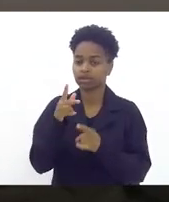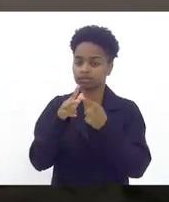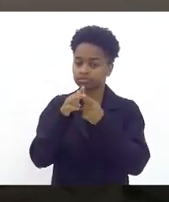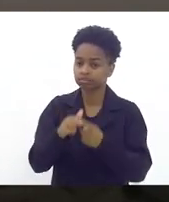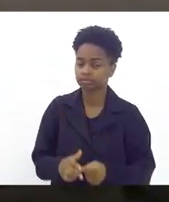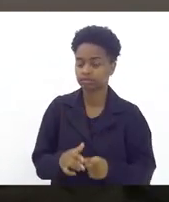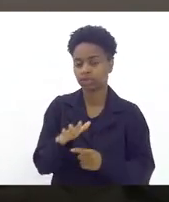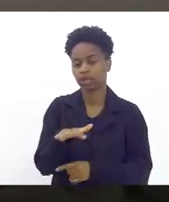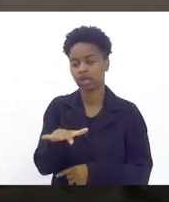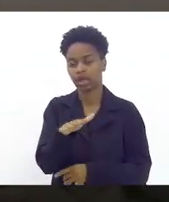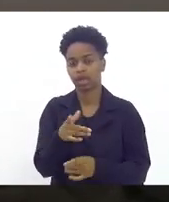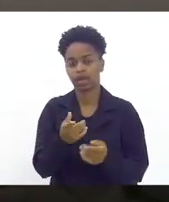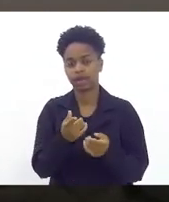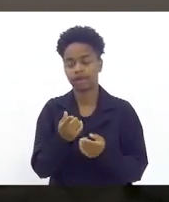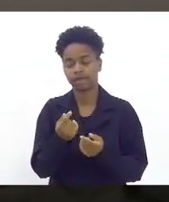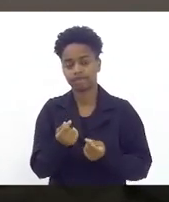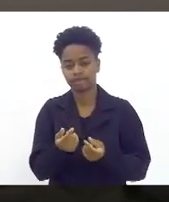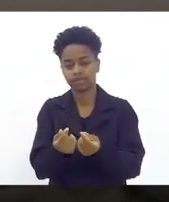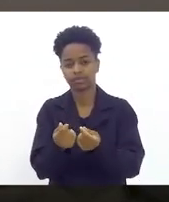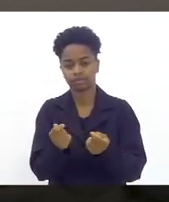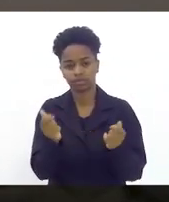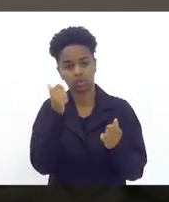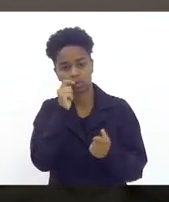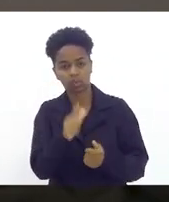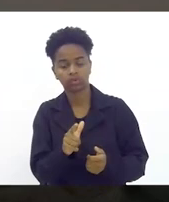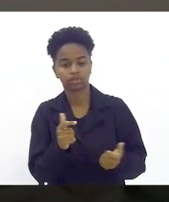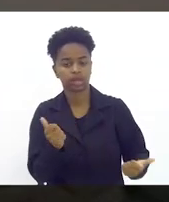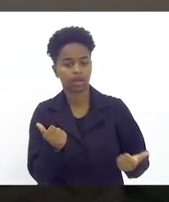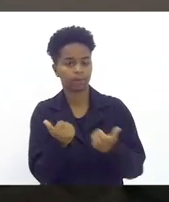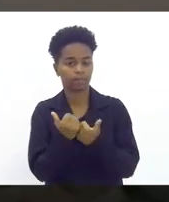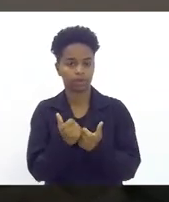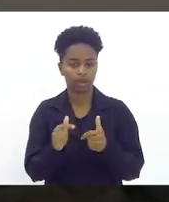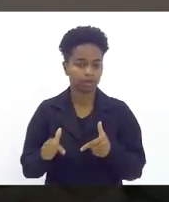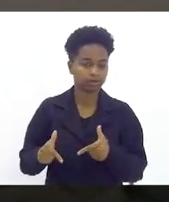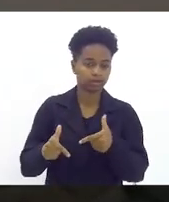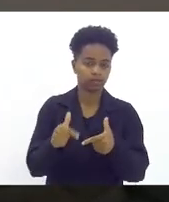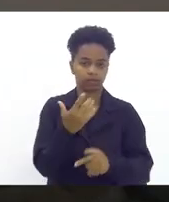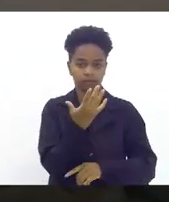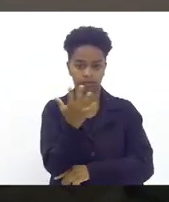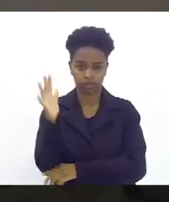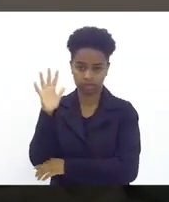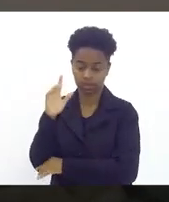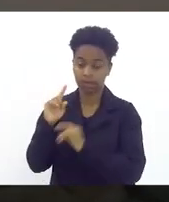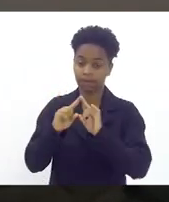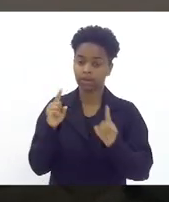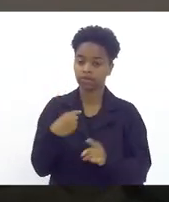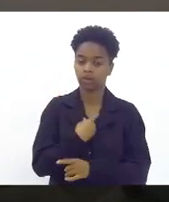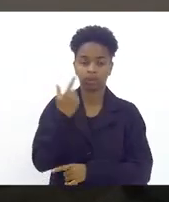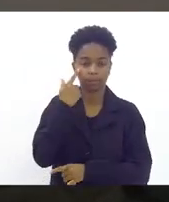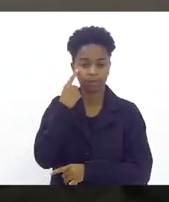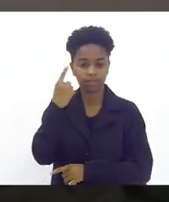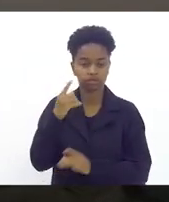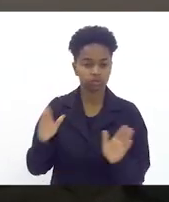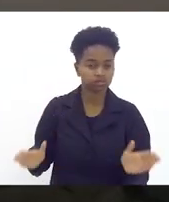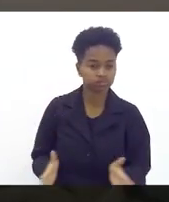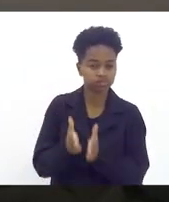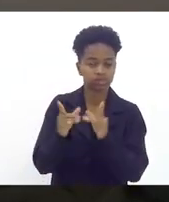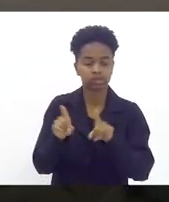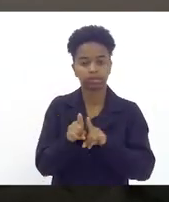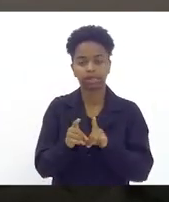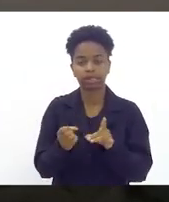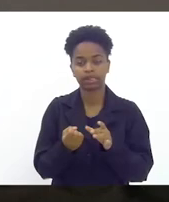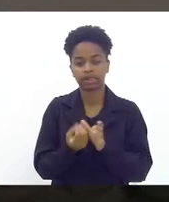financeiros que apoiam as atividades florestais aí no caso a gente pensou em incentivos para criação de